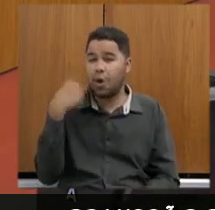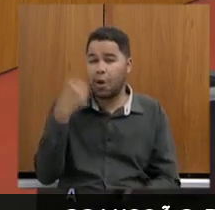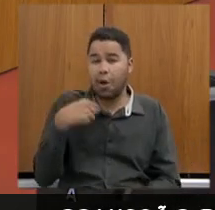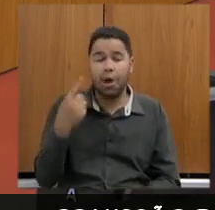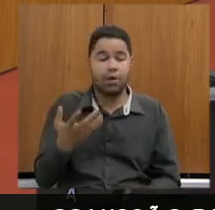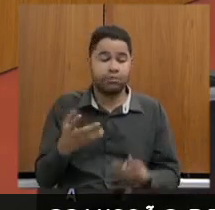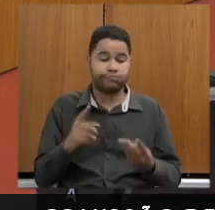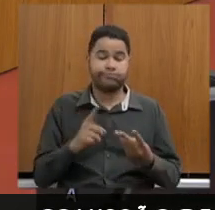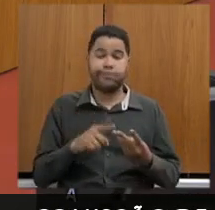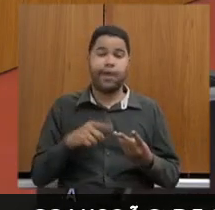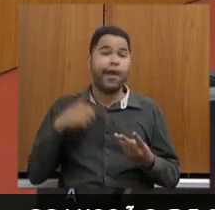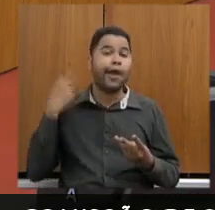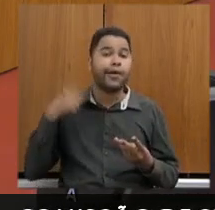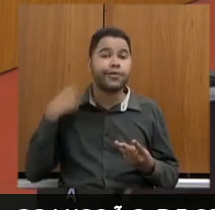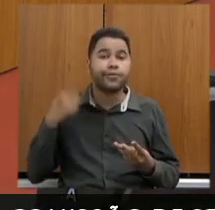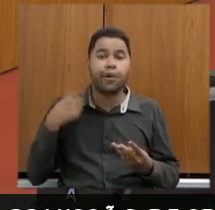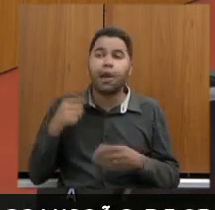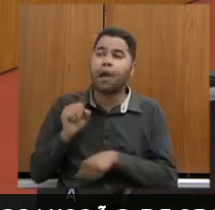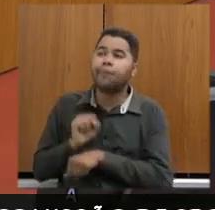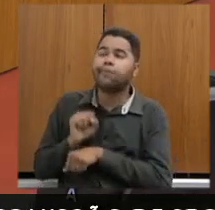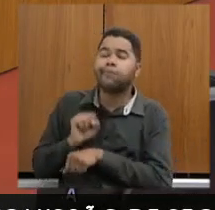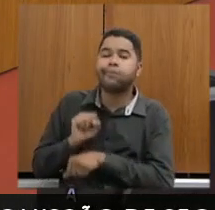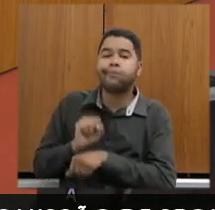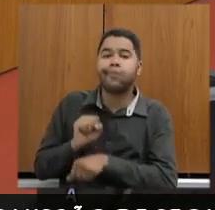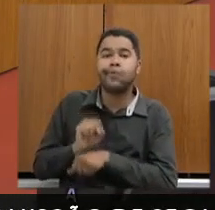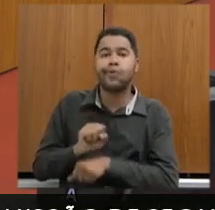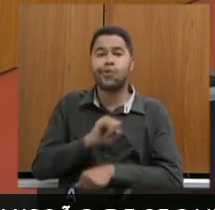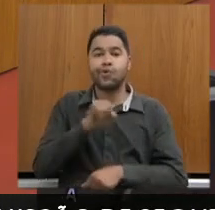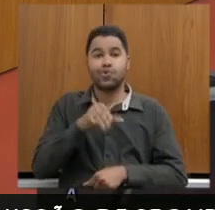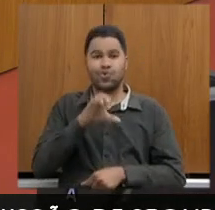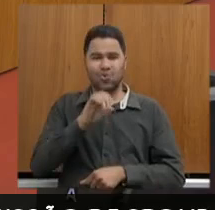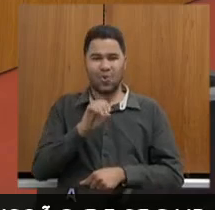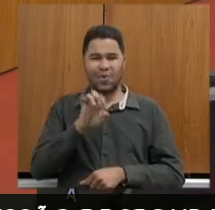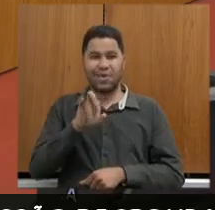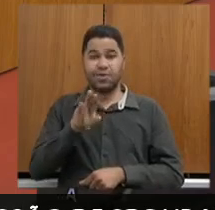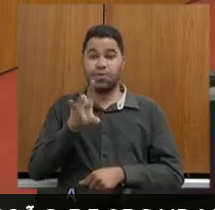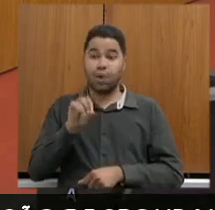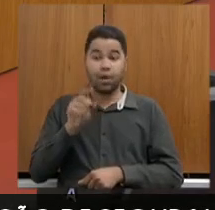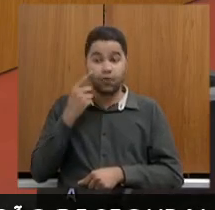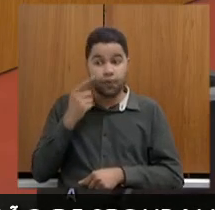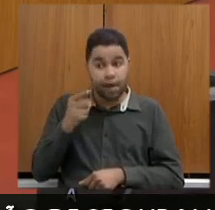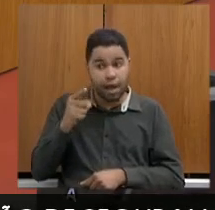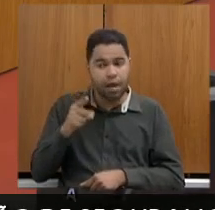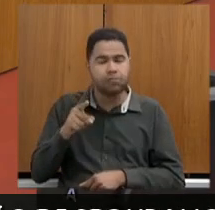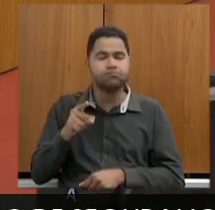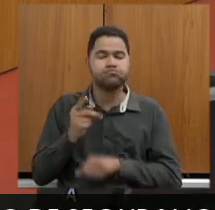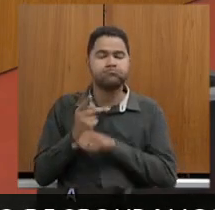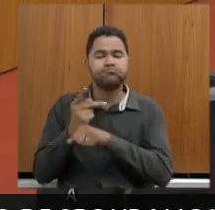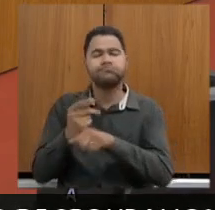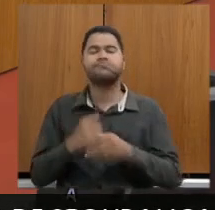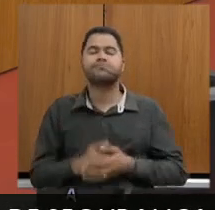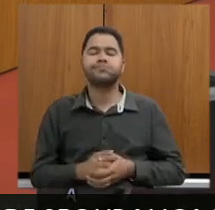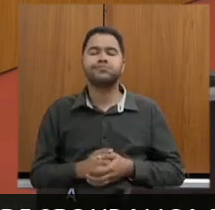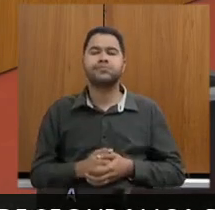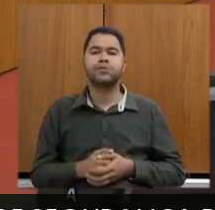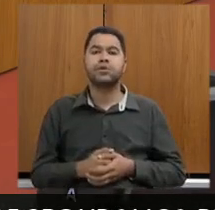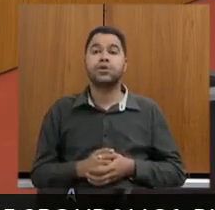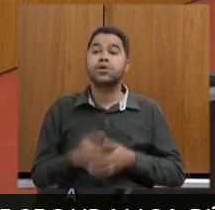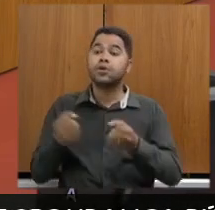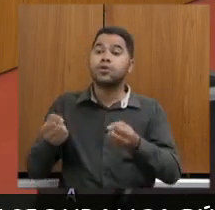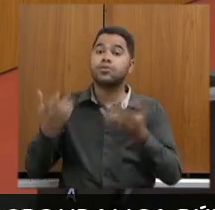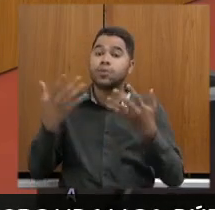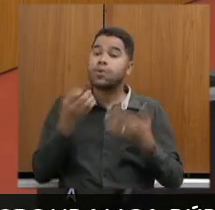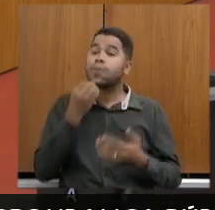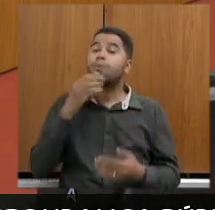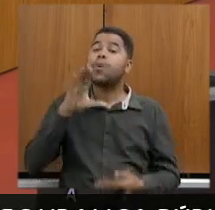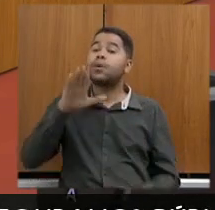advogados das delegacias de plantão o João Eduardo Santana eu falei vou Vai conferir essa história Então conta Antônio conta tudo para